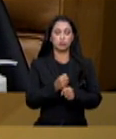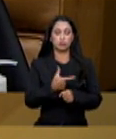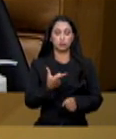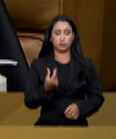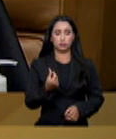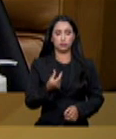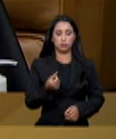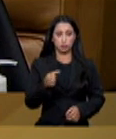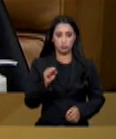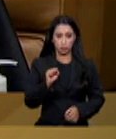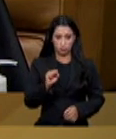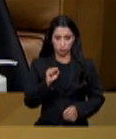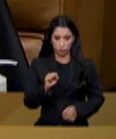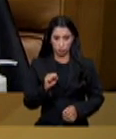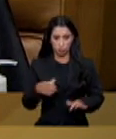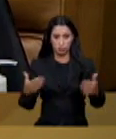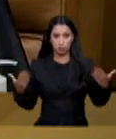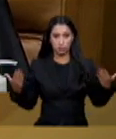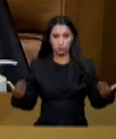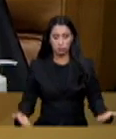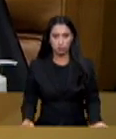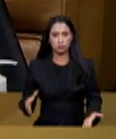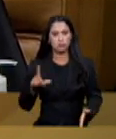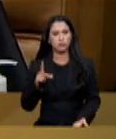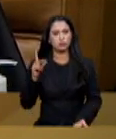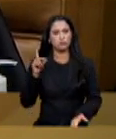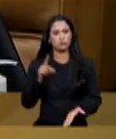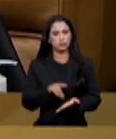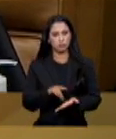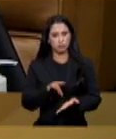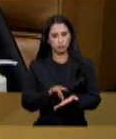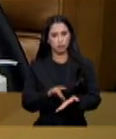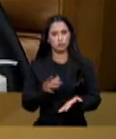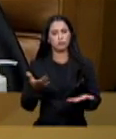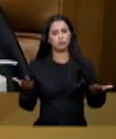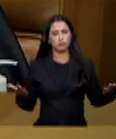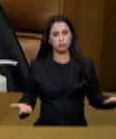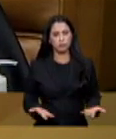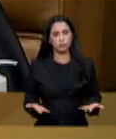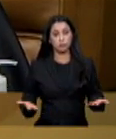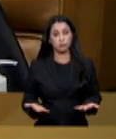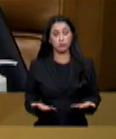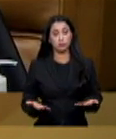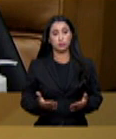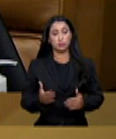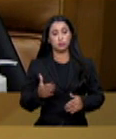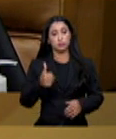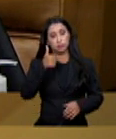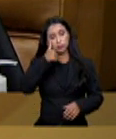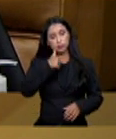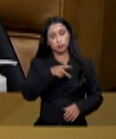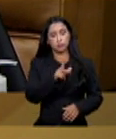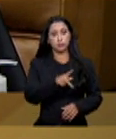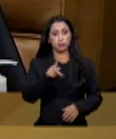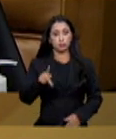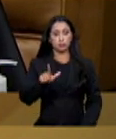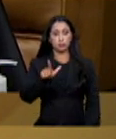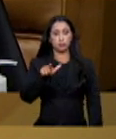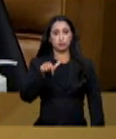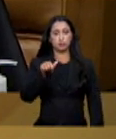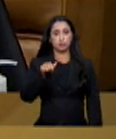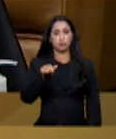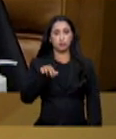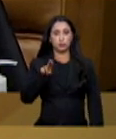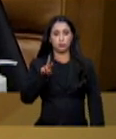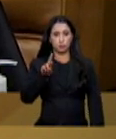2018. Portanto, estamos diante de uma realidade que, para a professora Laura Schertl, e